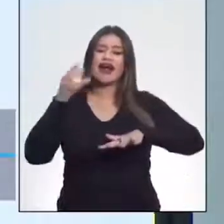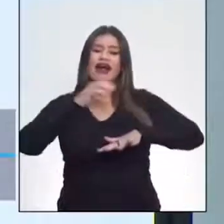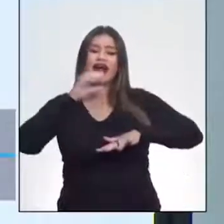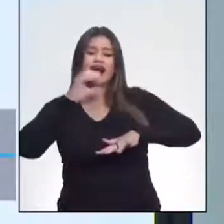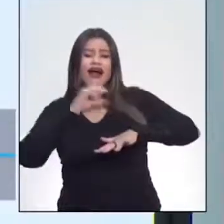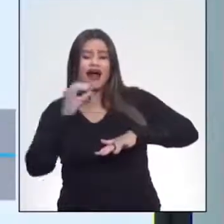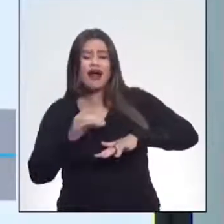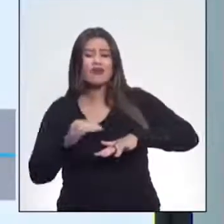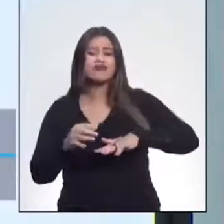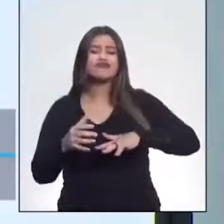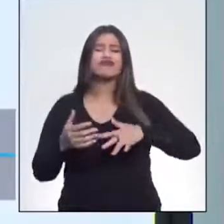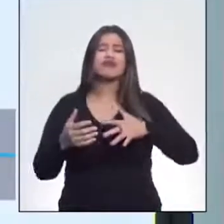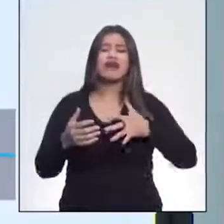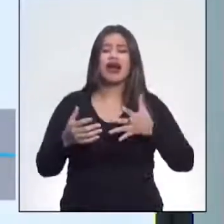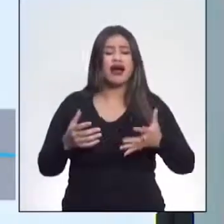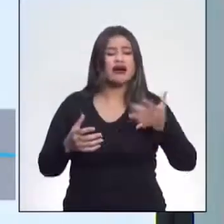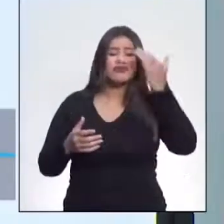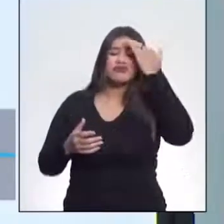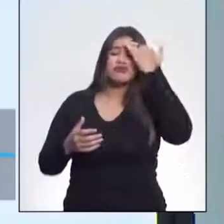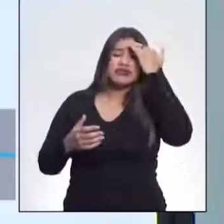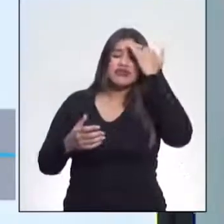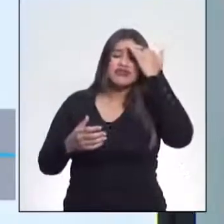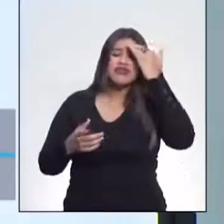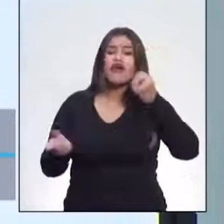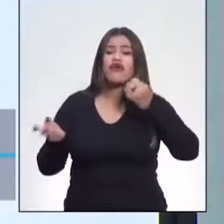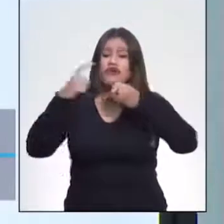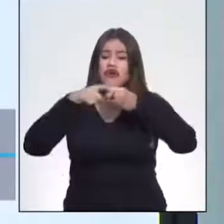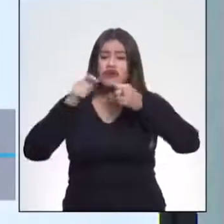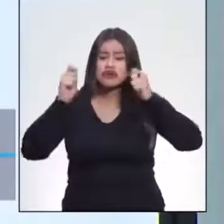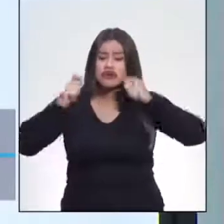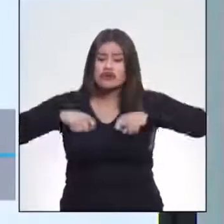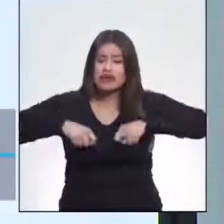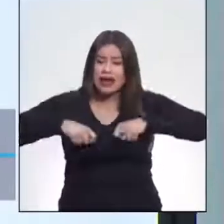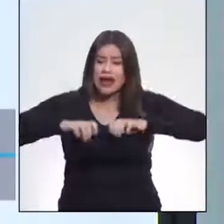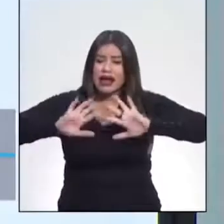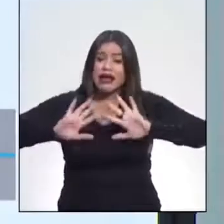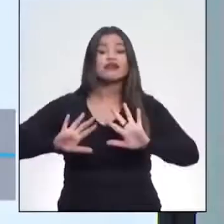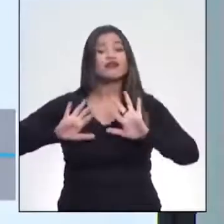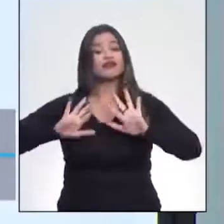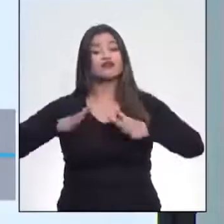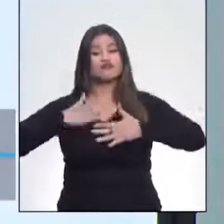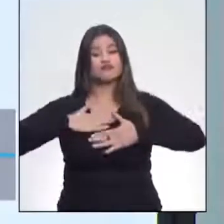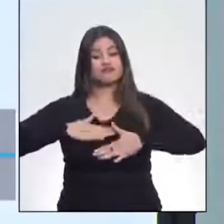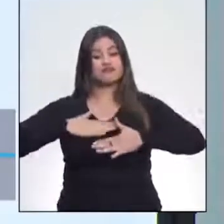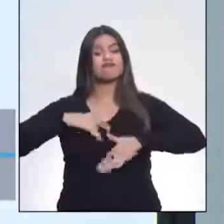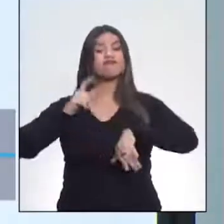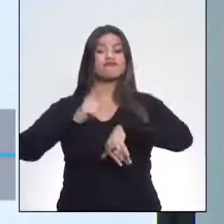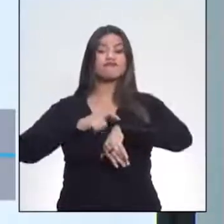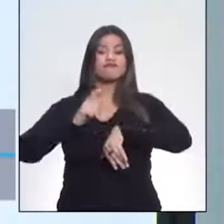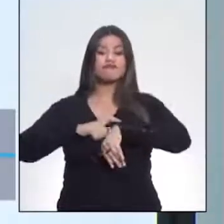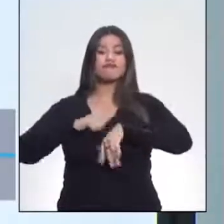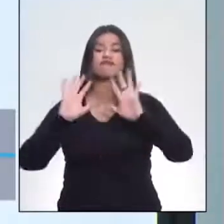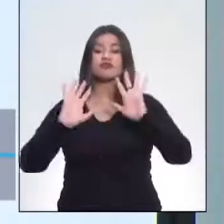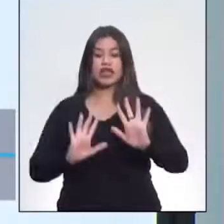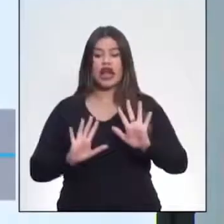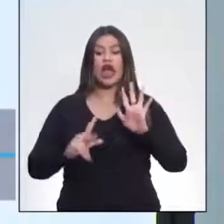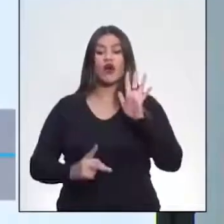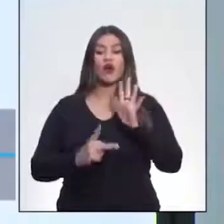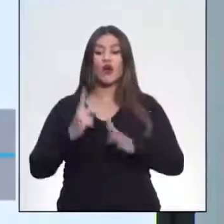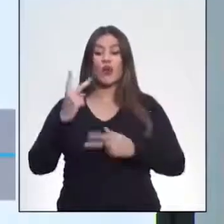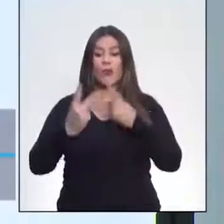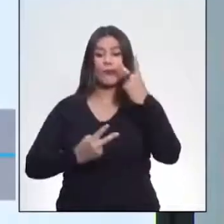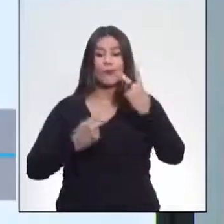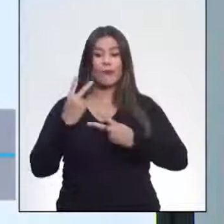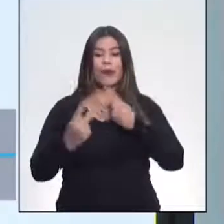outros falar não entende muito dá para voltar em algum. Então Fiquem tranquilos que nós temos tempo tá esse bimestre nós vamos